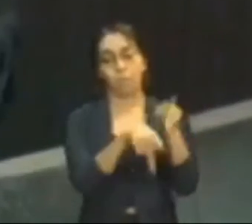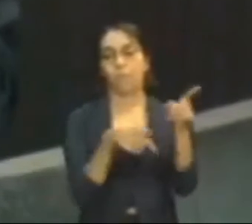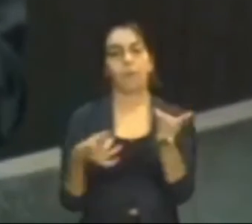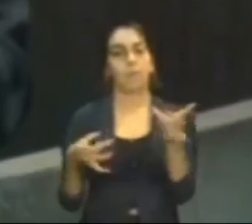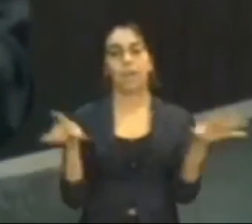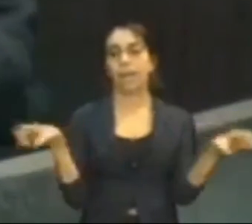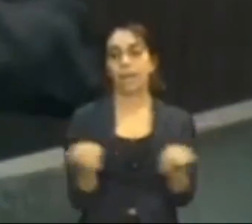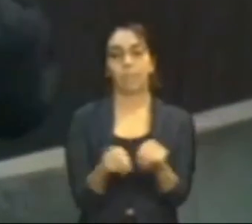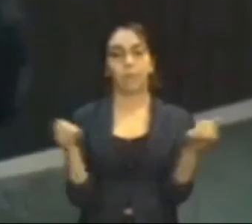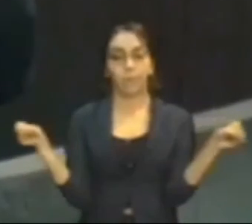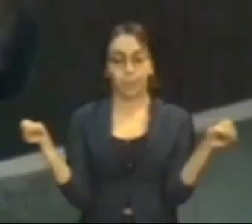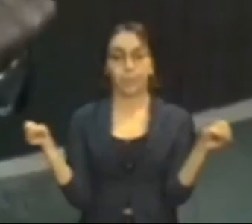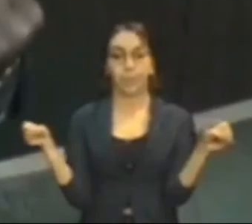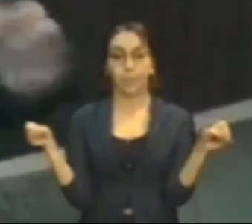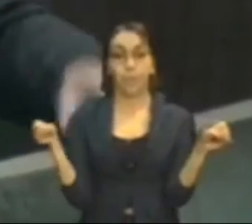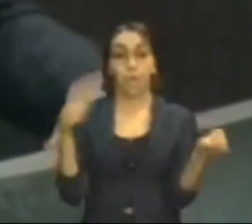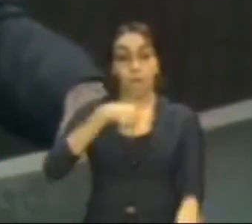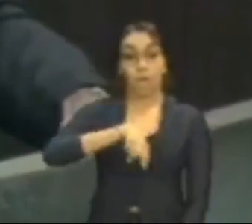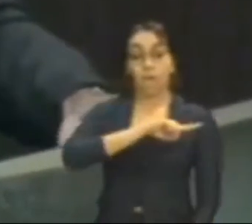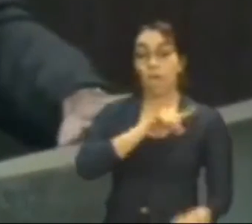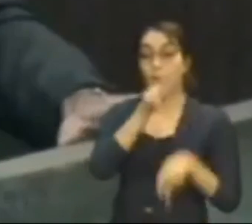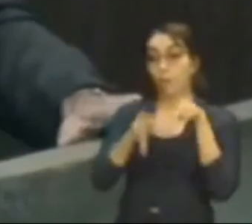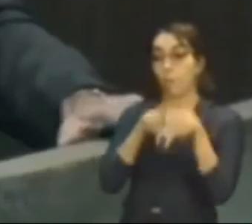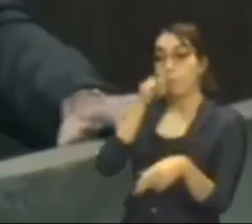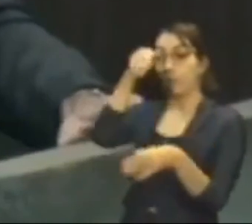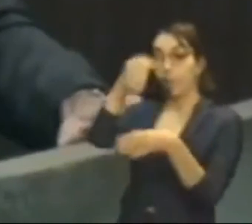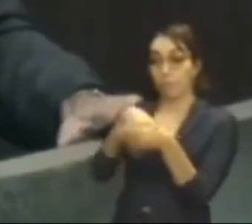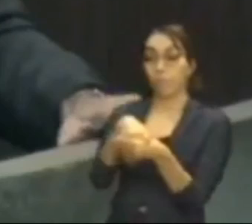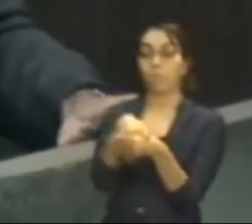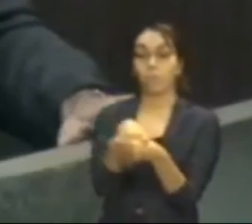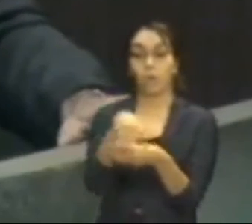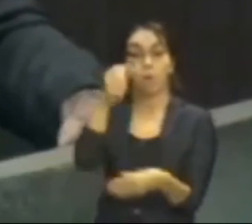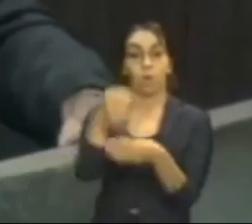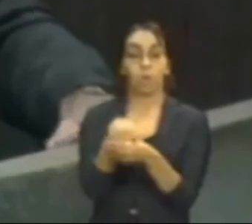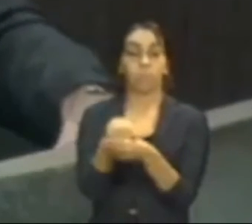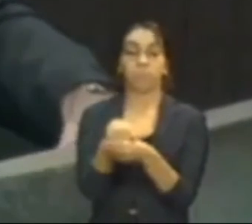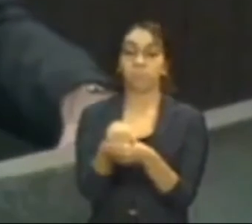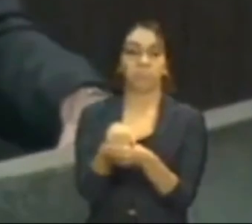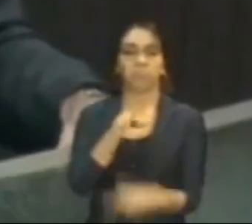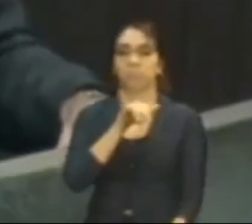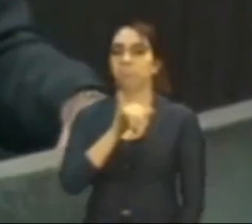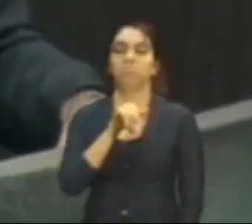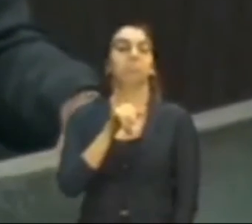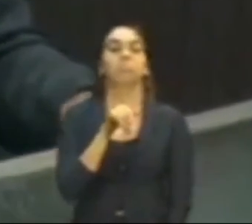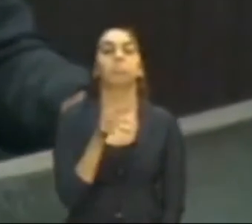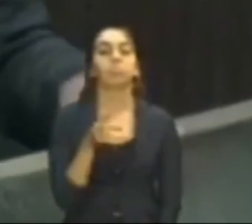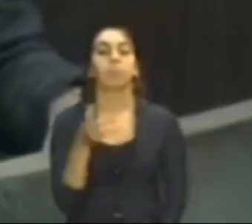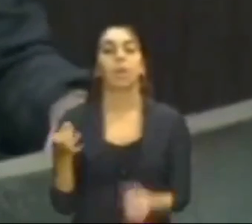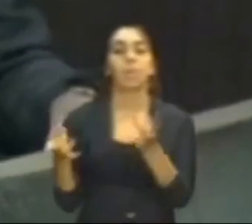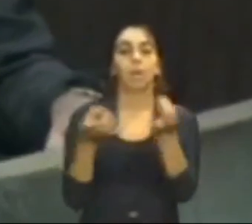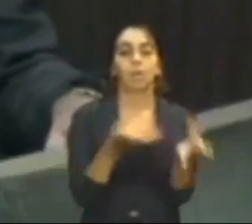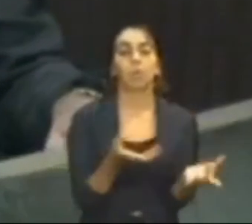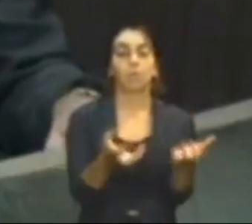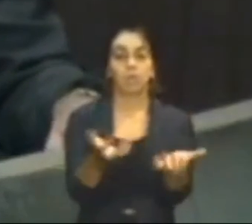um pacto do votante com o votado, e ele inverte as funções para